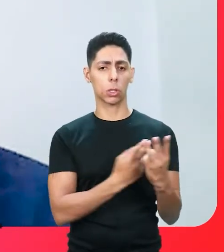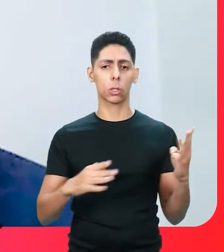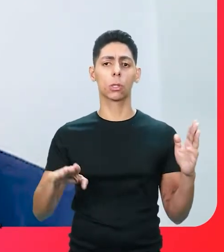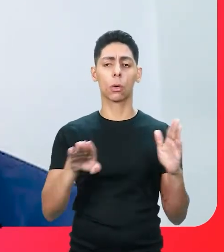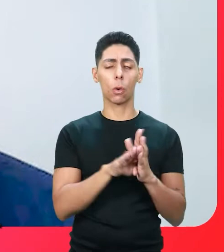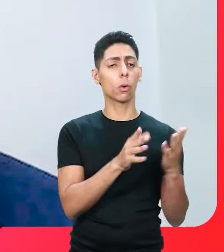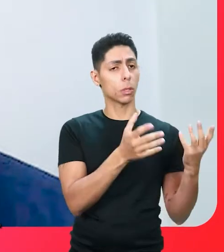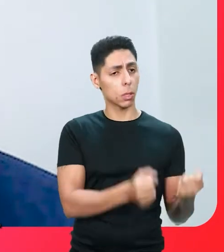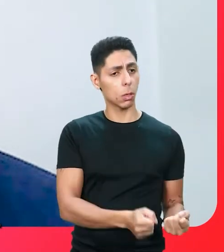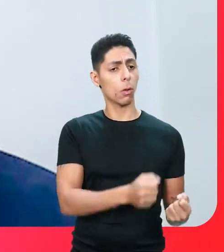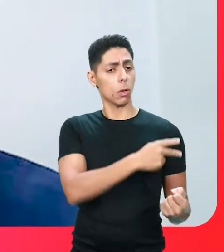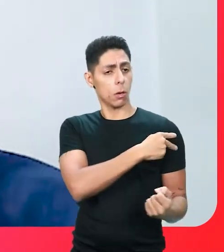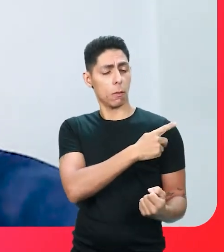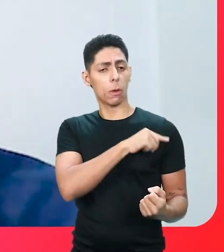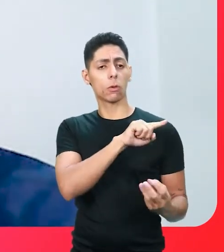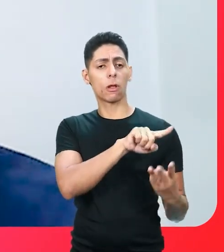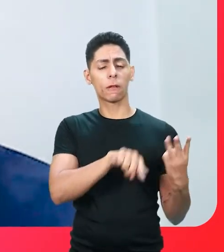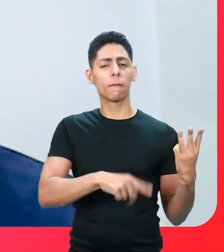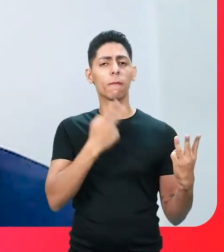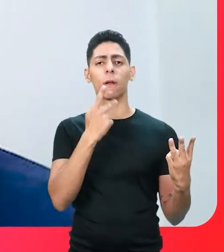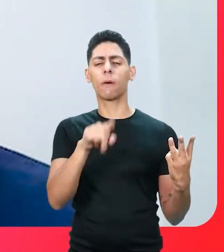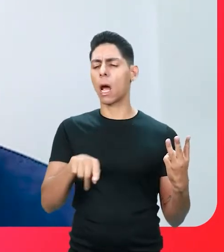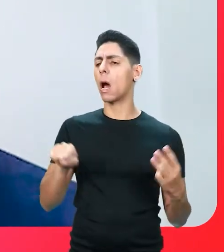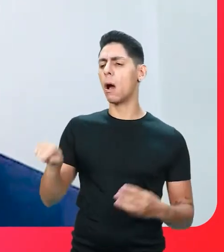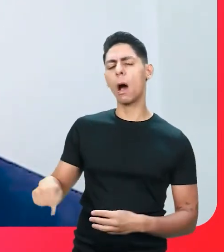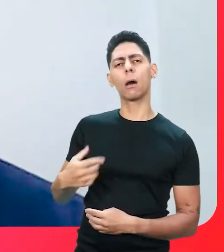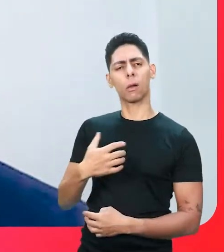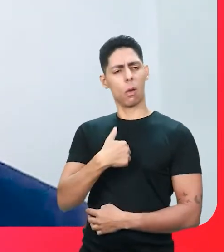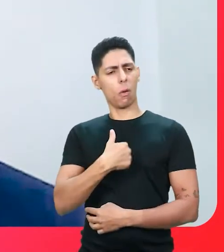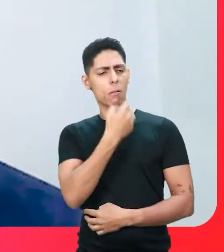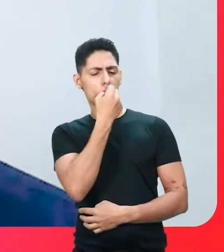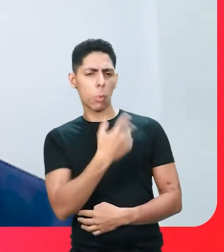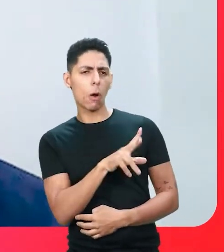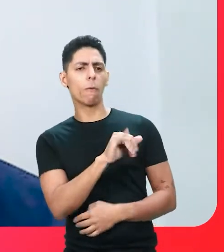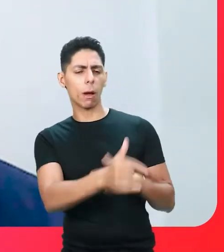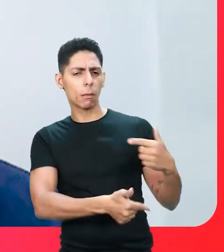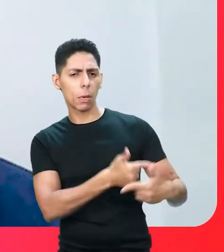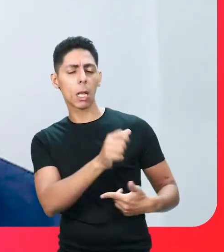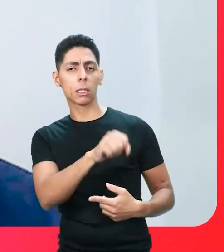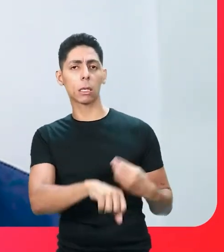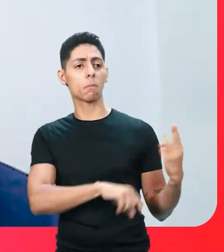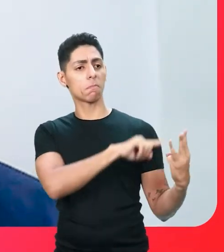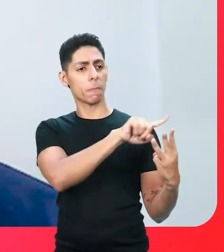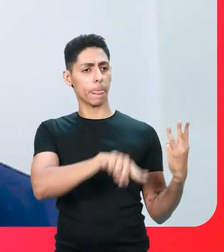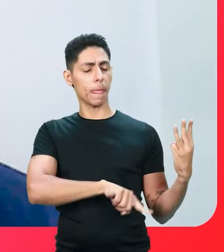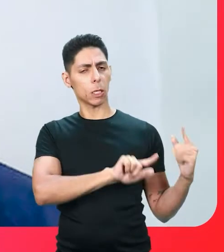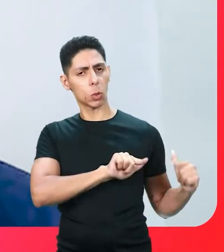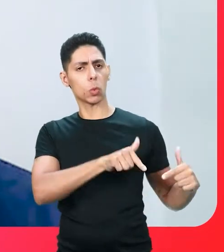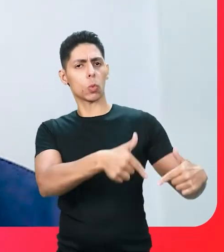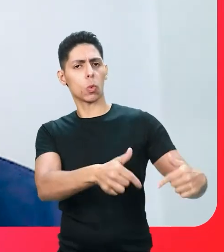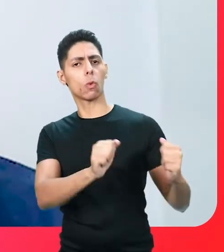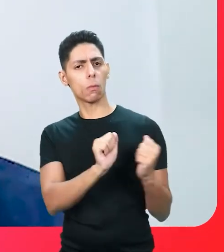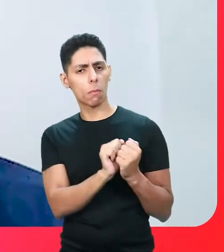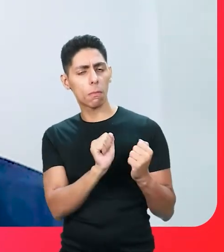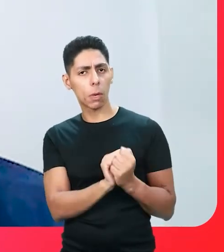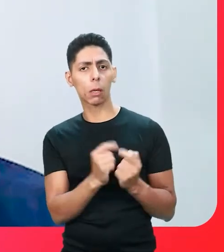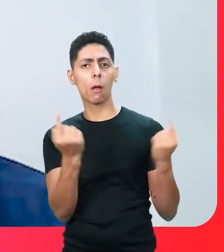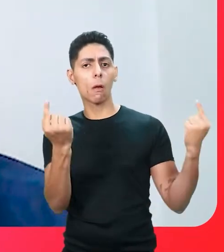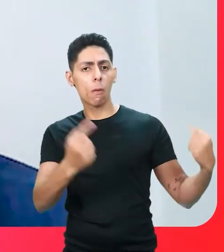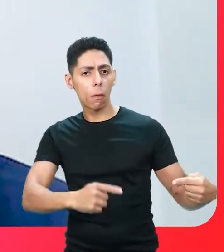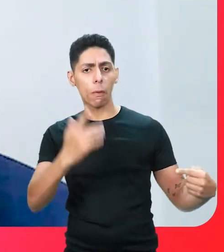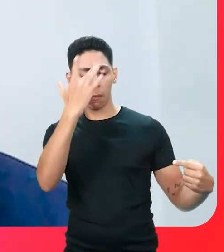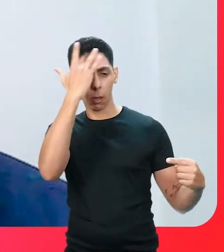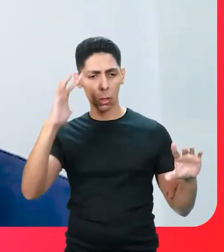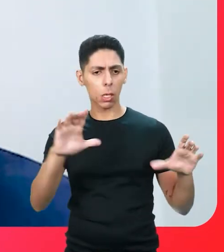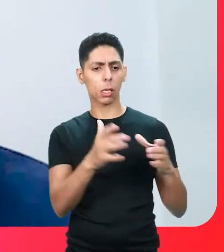assumiu a chefia de reportagem. Os 2 diziam, não, o garoto é bom, vai fazer. Então, eles enfrentaram, inclusive, colegas de equipe e